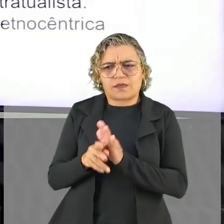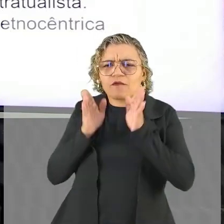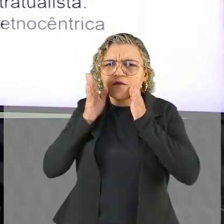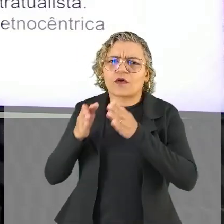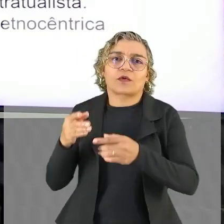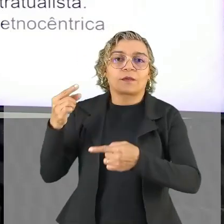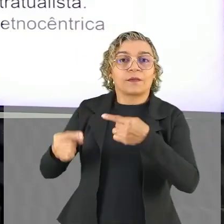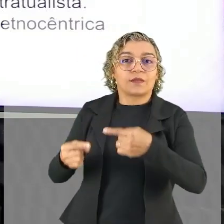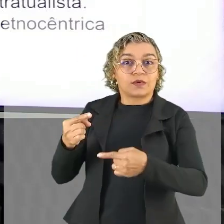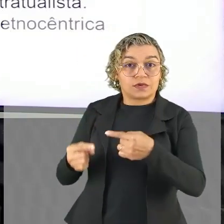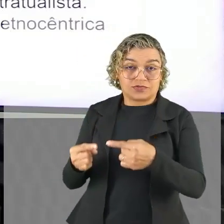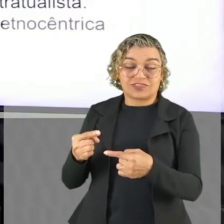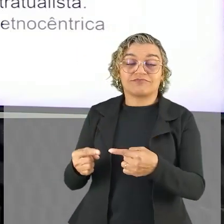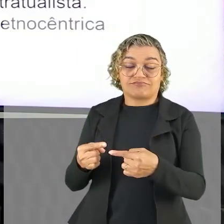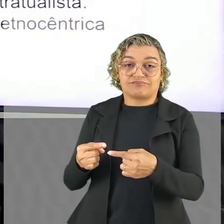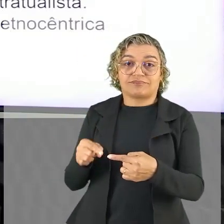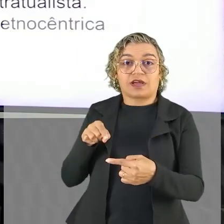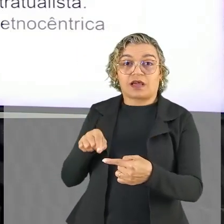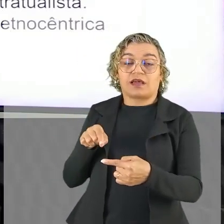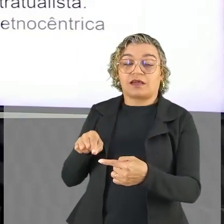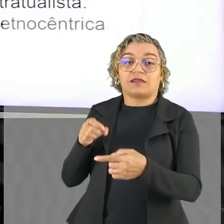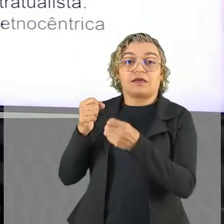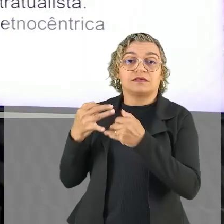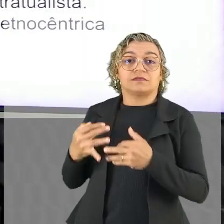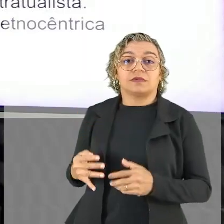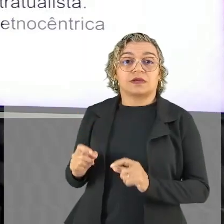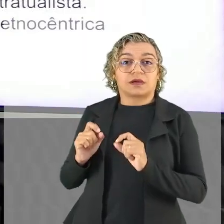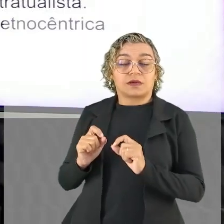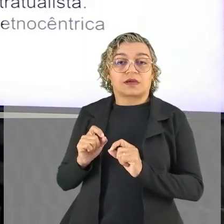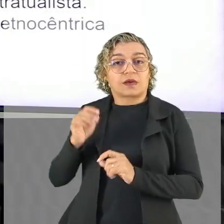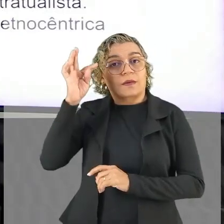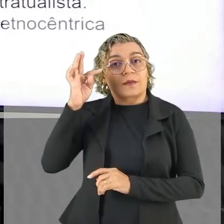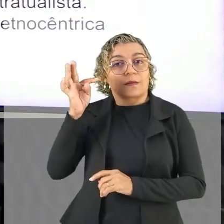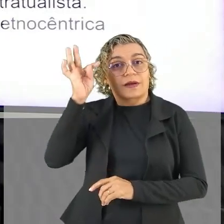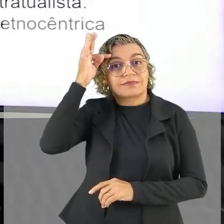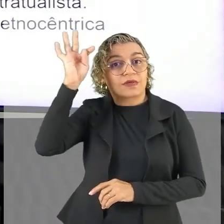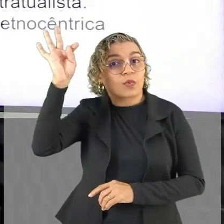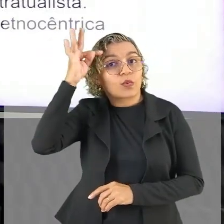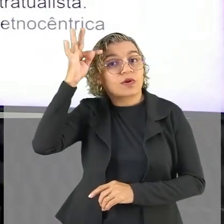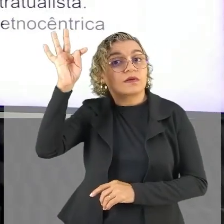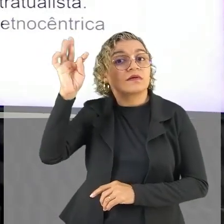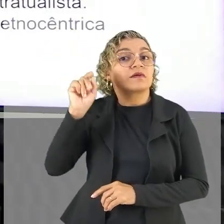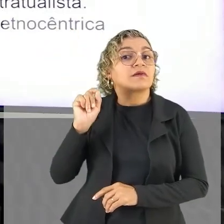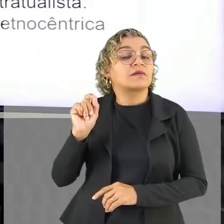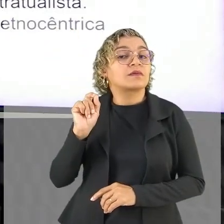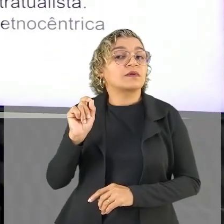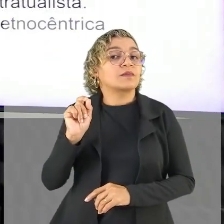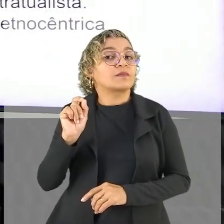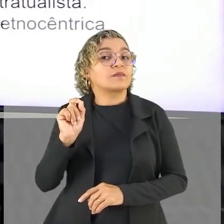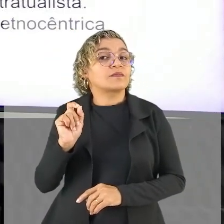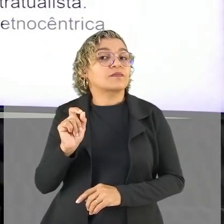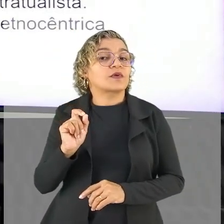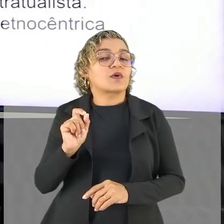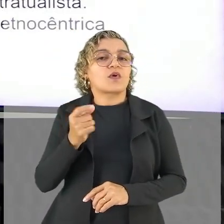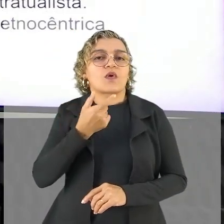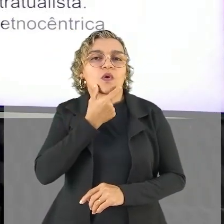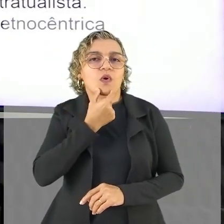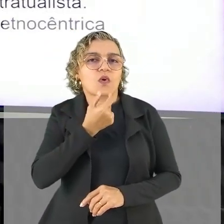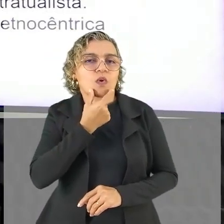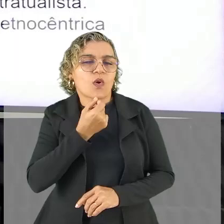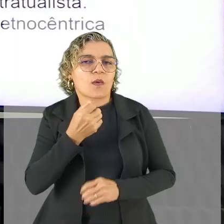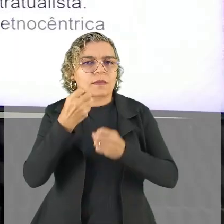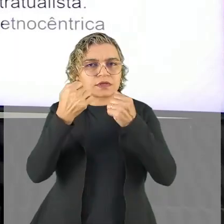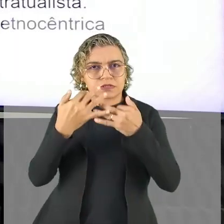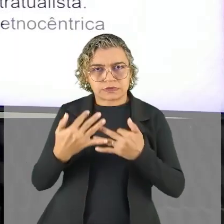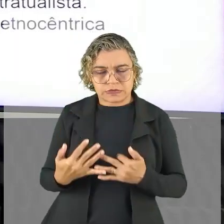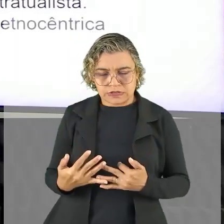contratualismo ele é uma teoria onde o homem vai falar sobre o seu estado